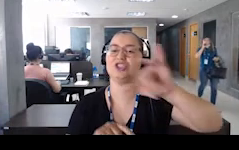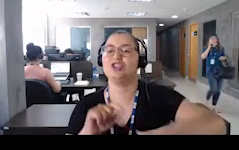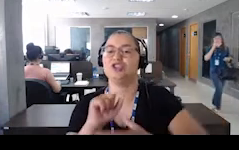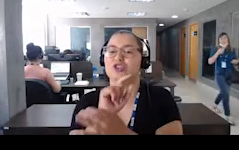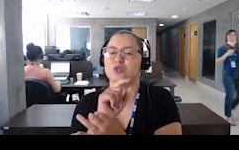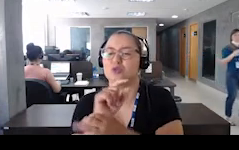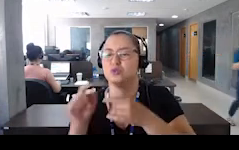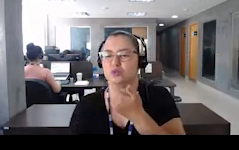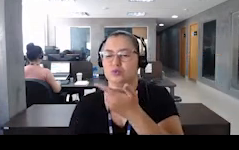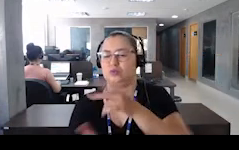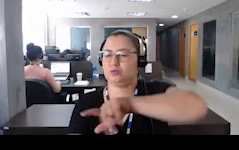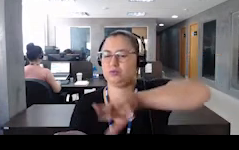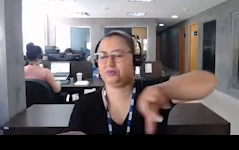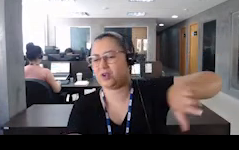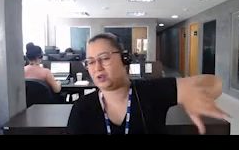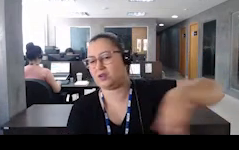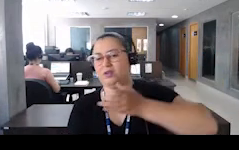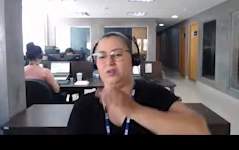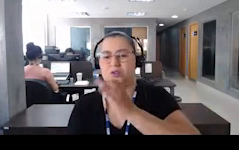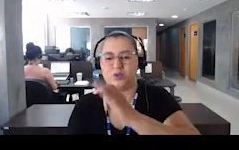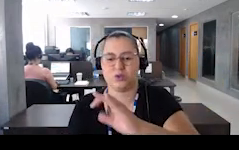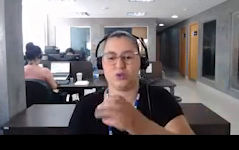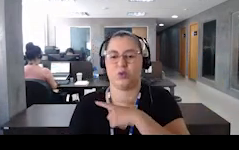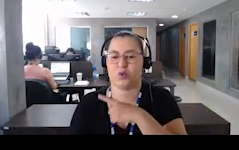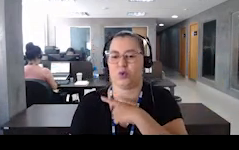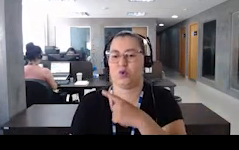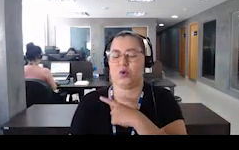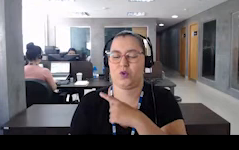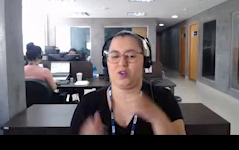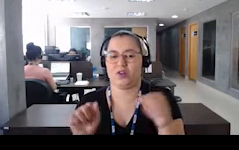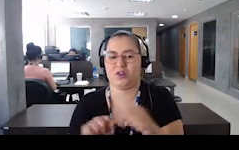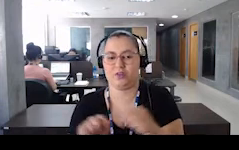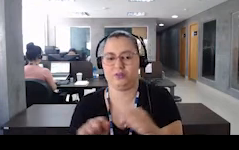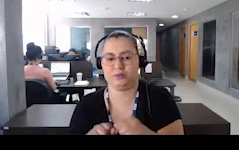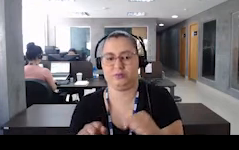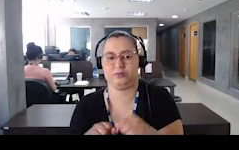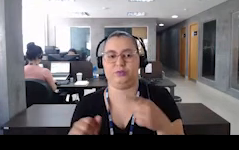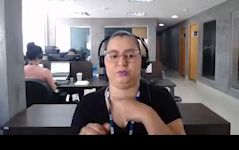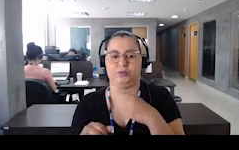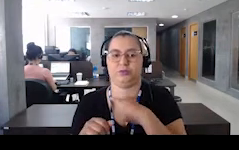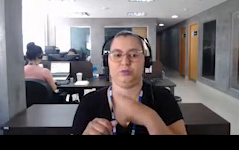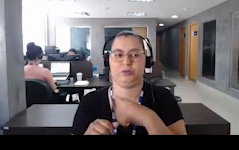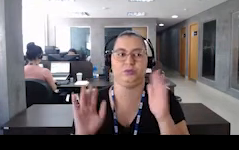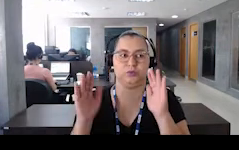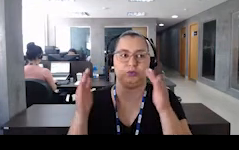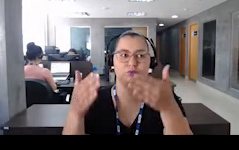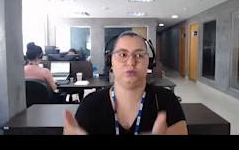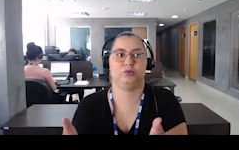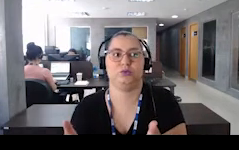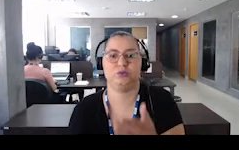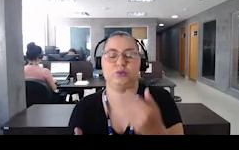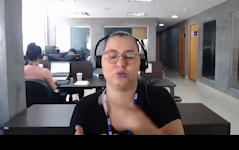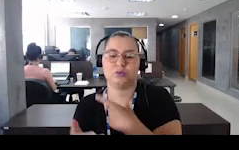com várias correntes, né? Então, ele é confeccionado, ele é fabricado, é, a especificação